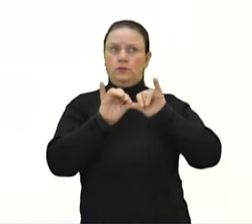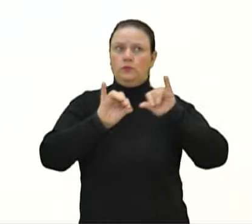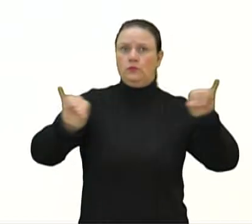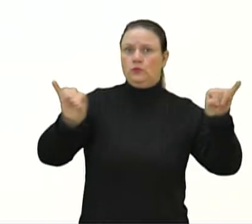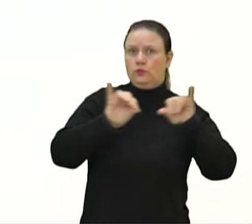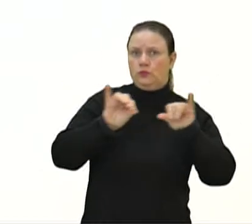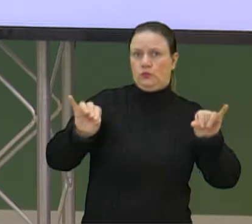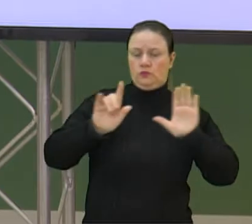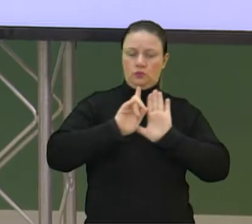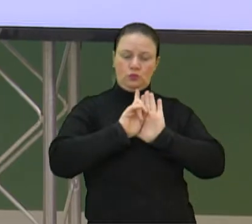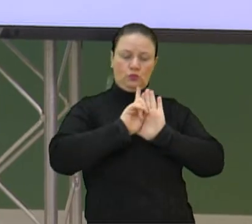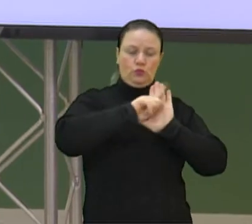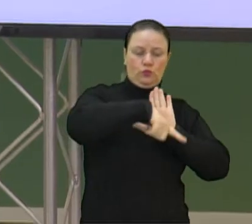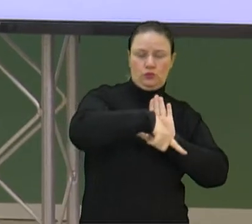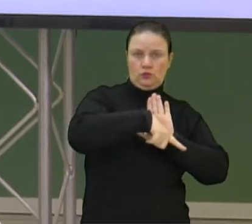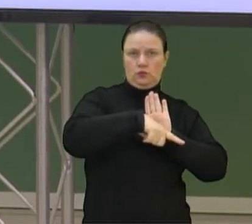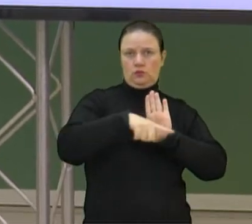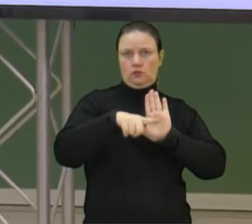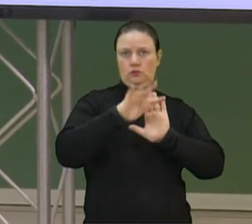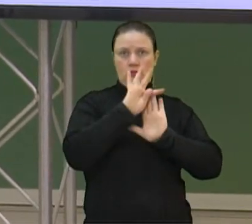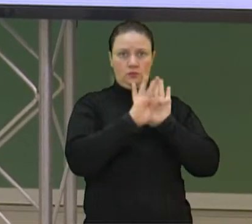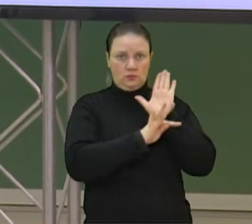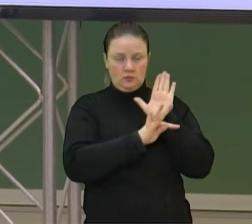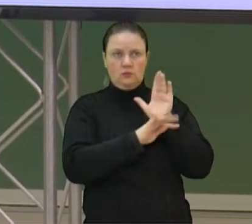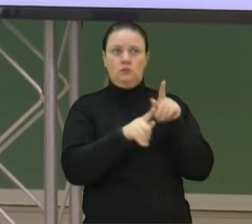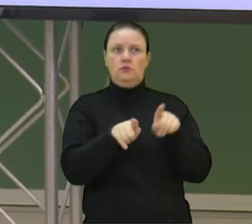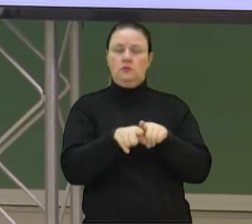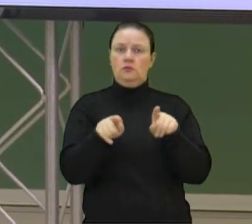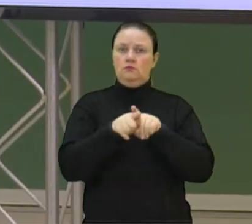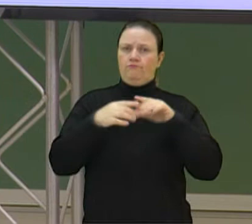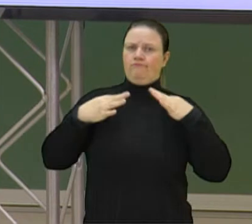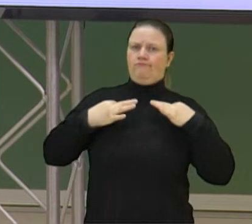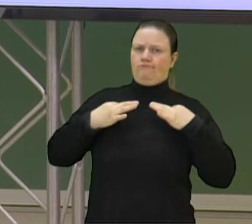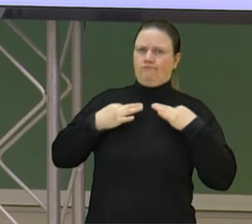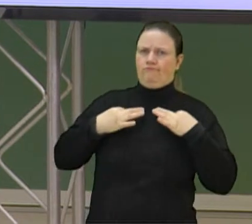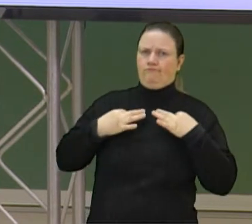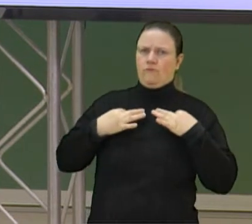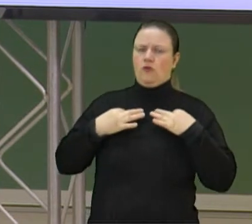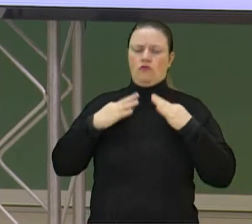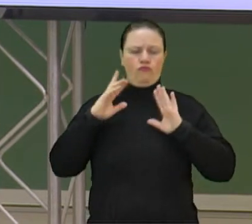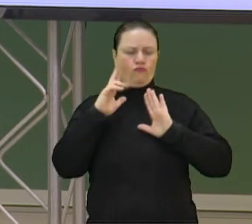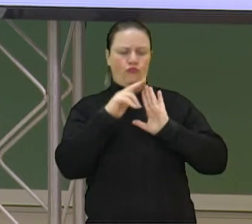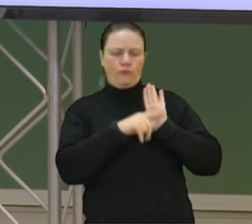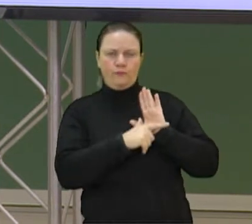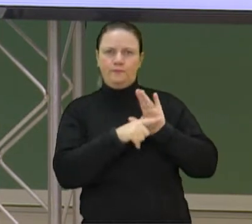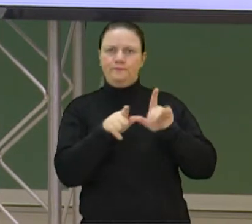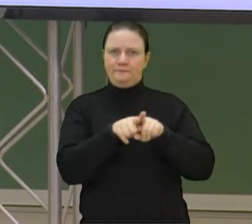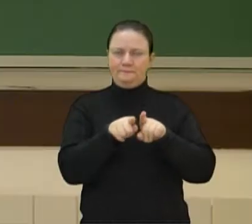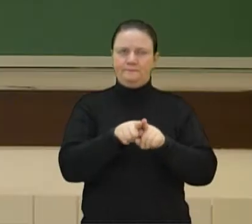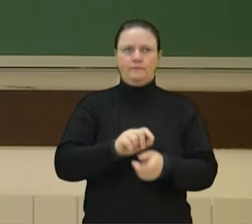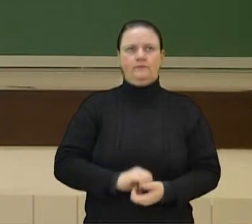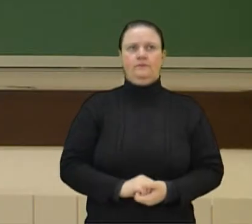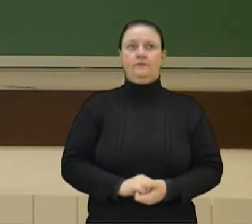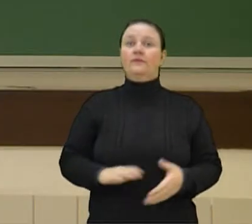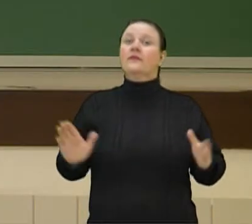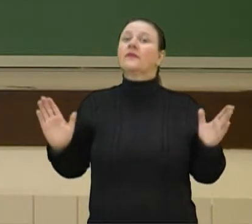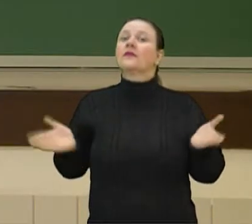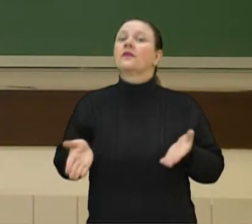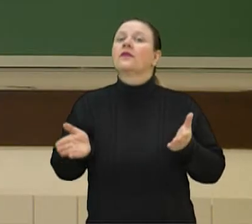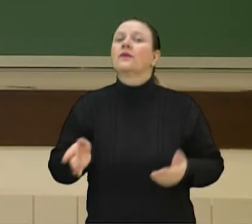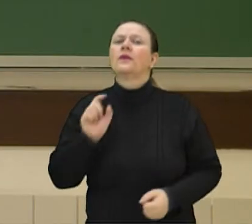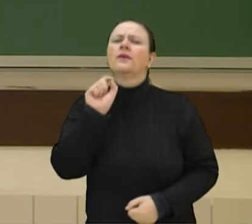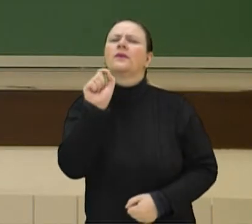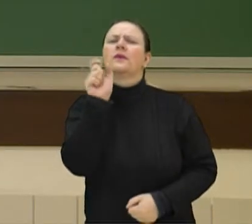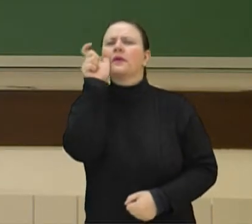gênero que a gente viu foi a notícia. E vimos las vestimentas, as roupas, né? E hoje, que